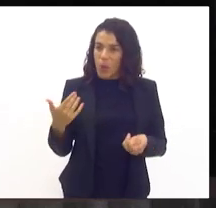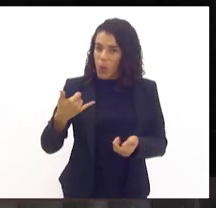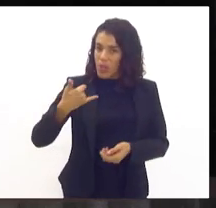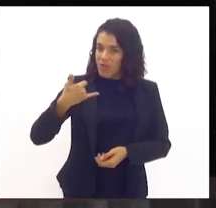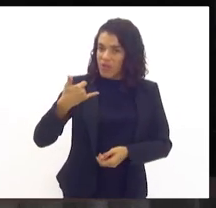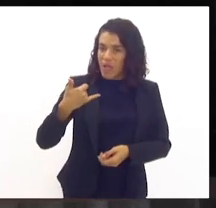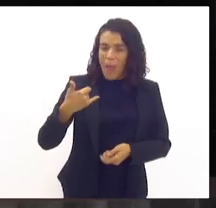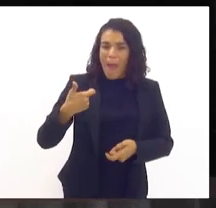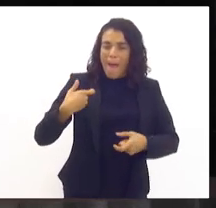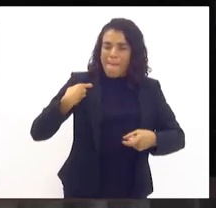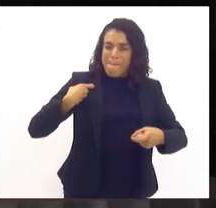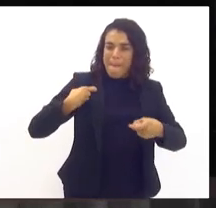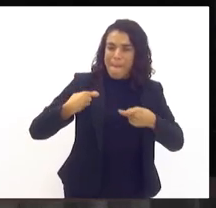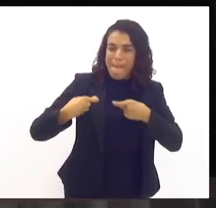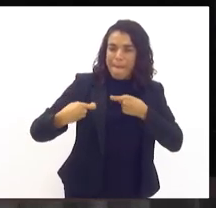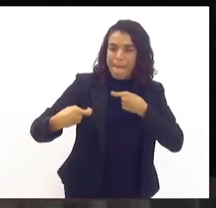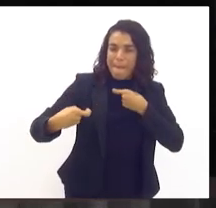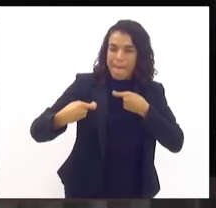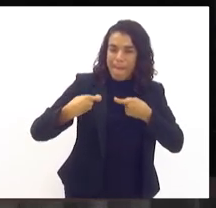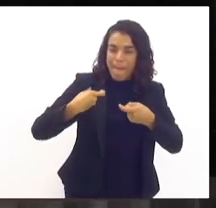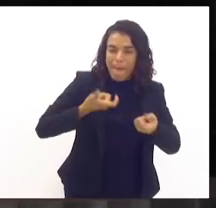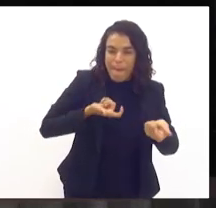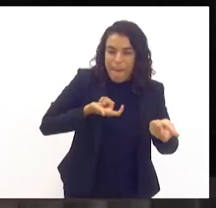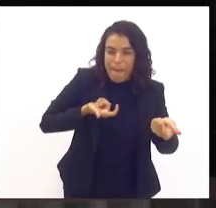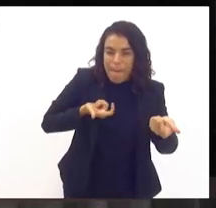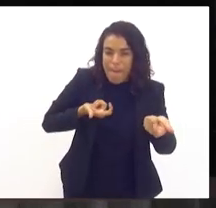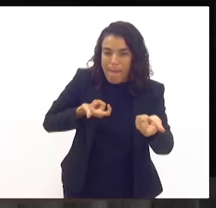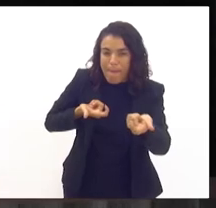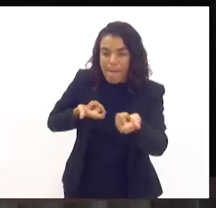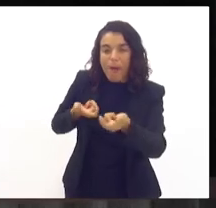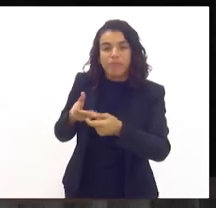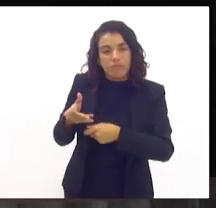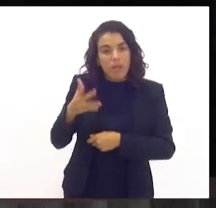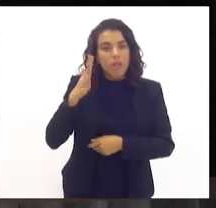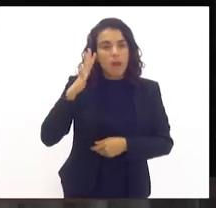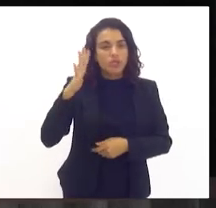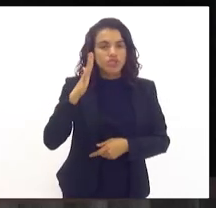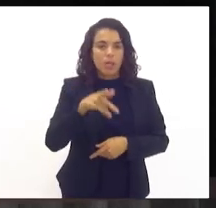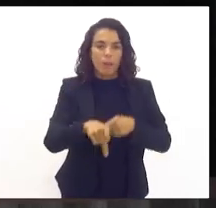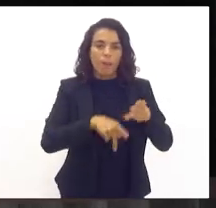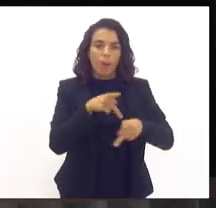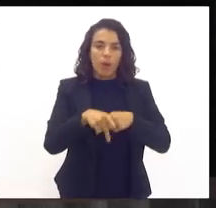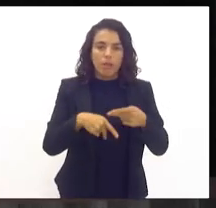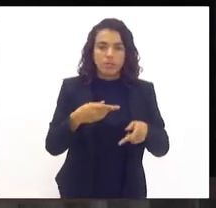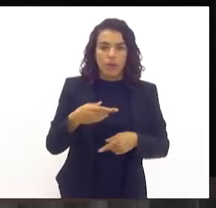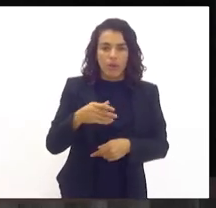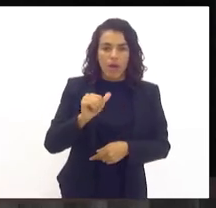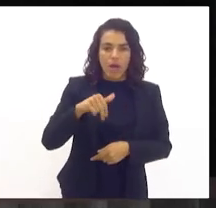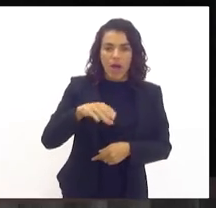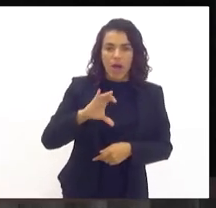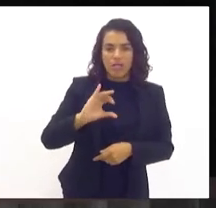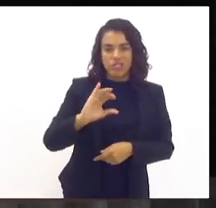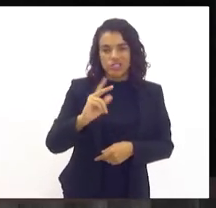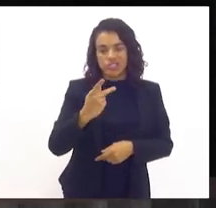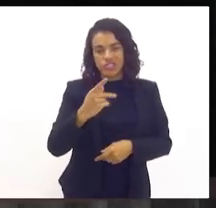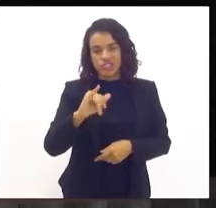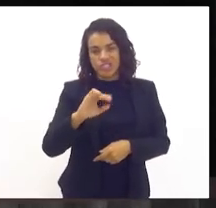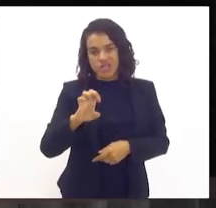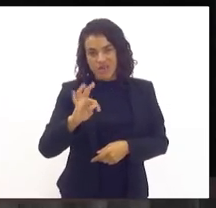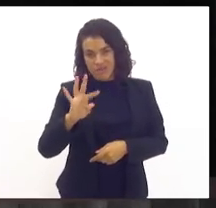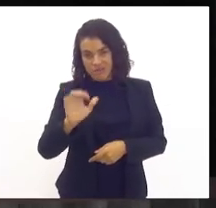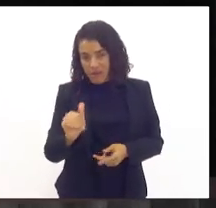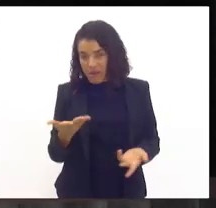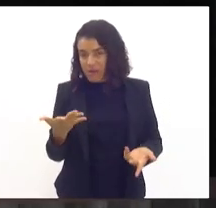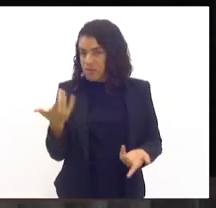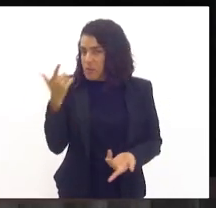dele, tiro, que ele é tiro de fuzil. Tu imagina uma população de Nilópolis viver isso, de Anchieta, Ás de Ouro. As pessoas